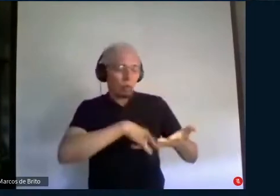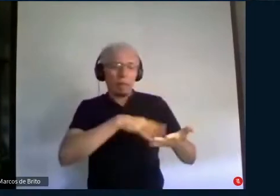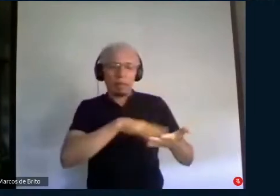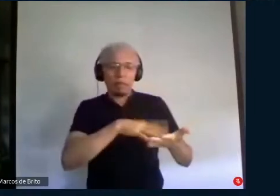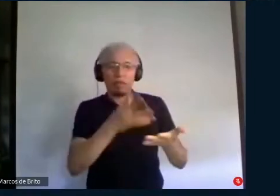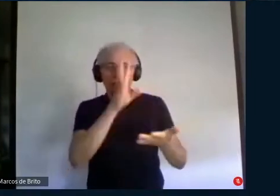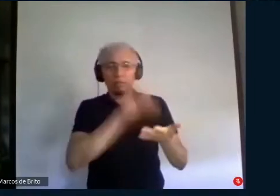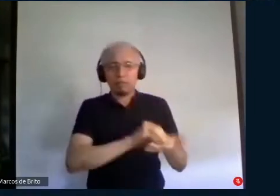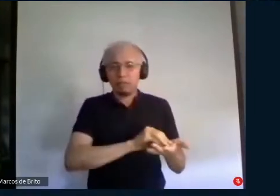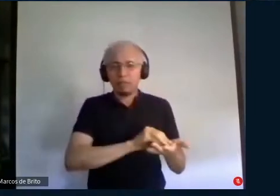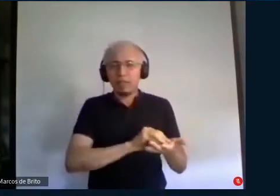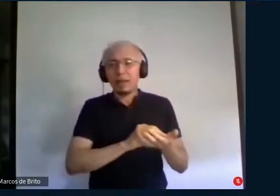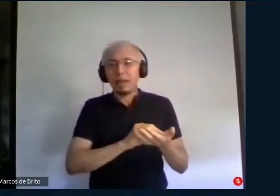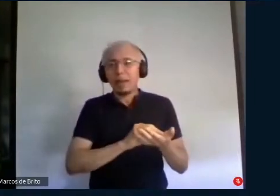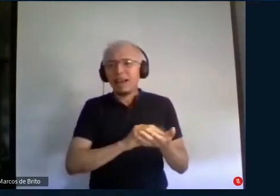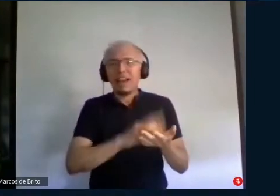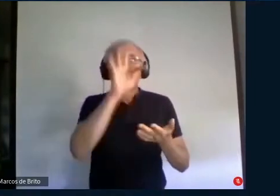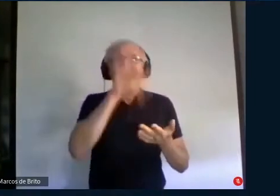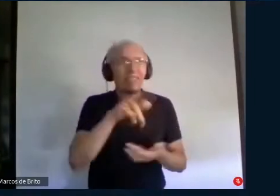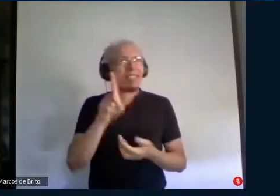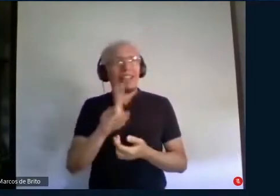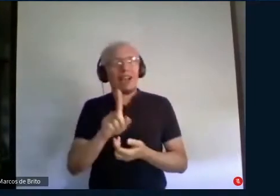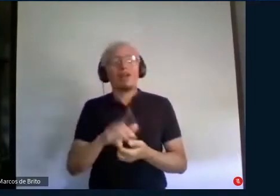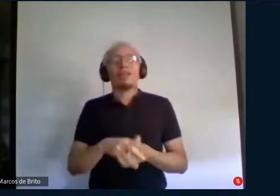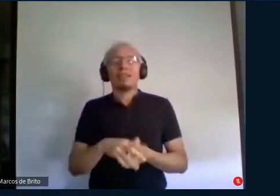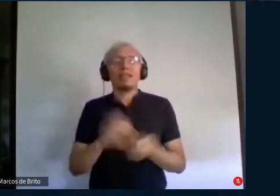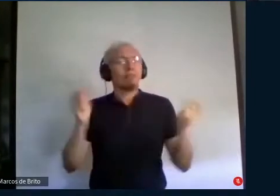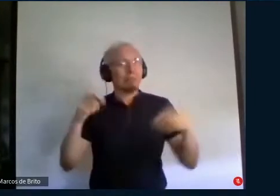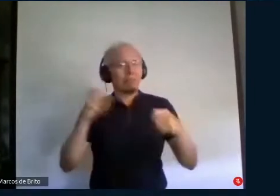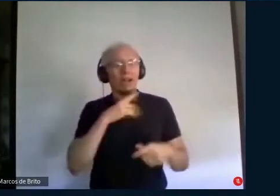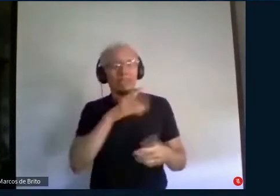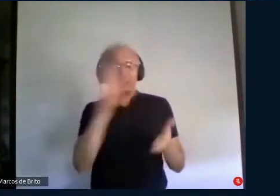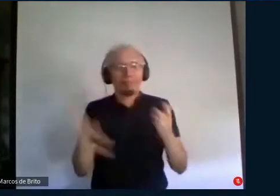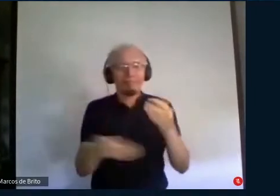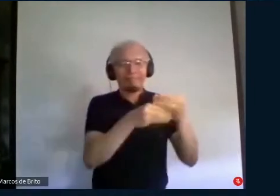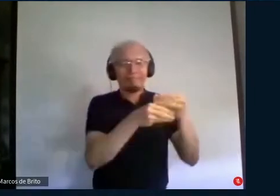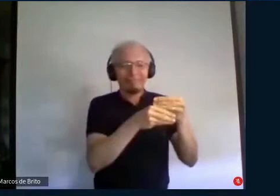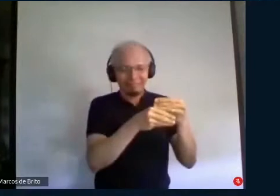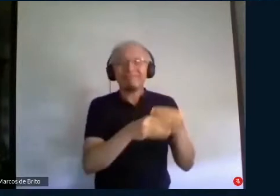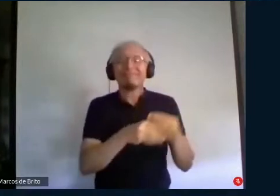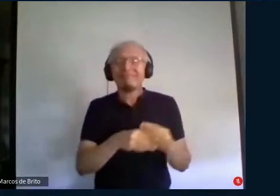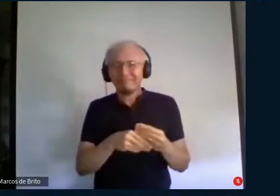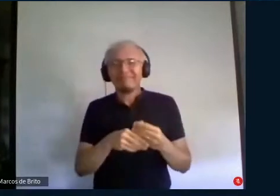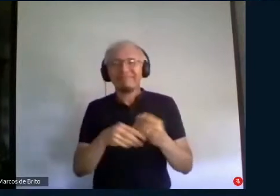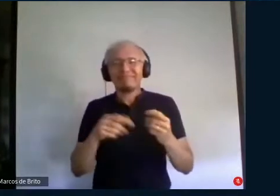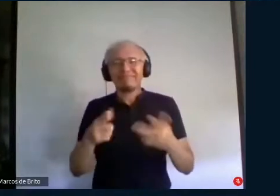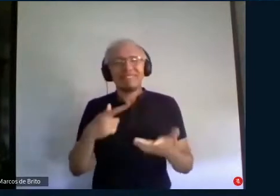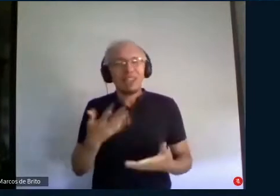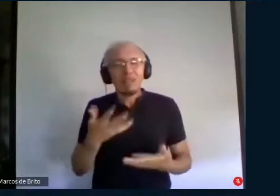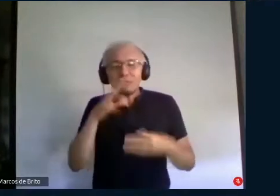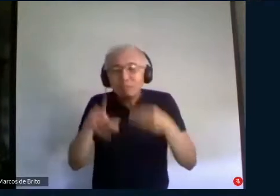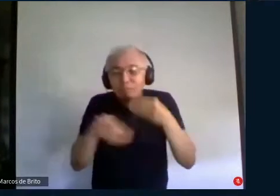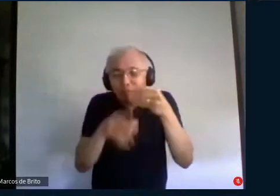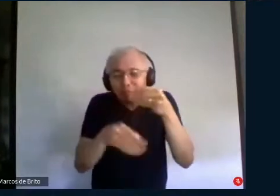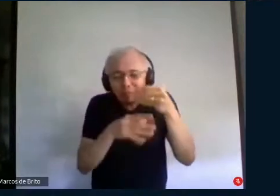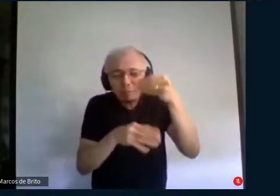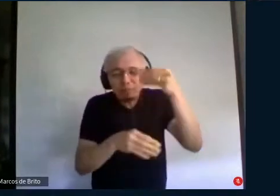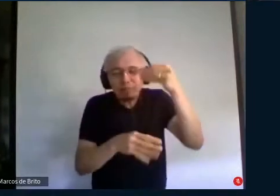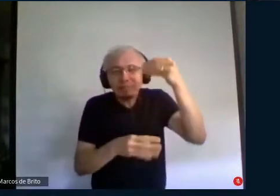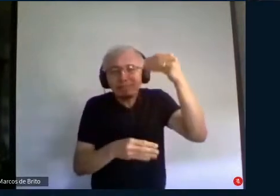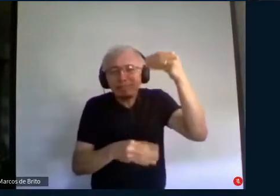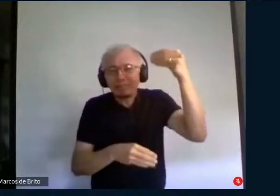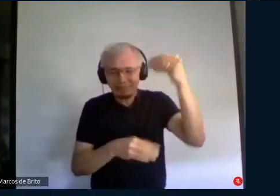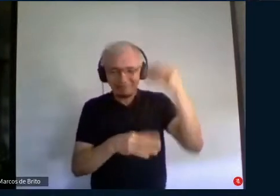nós, porque não é a versão final, não. Né? Então não tem problema. Então a gente está aqui para contribuir nesse sentido. É, eu